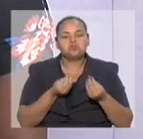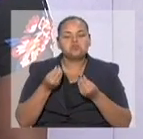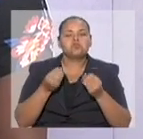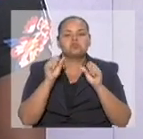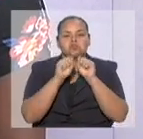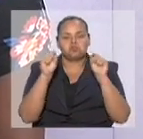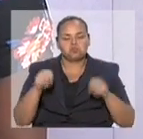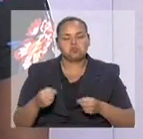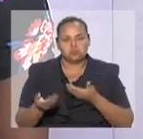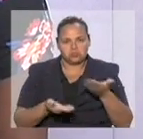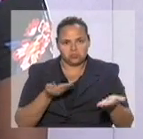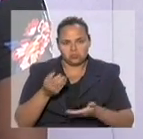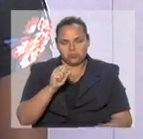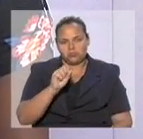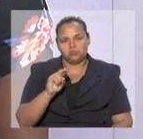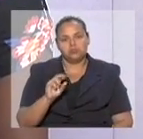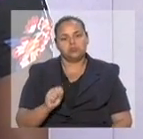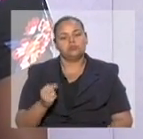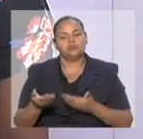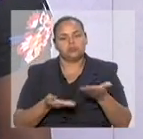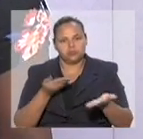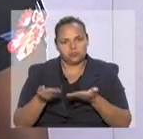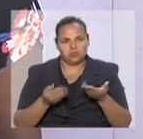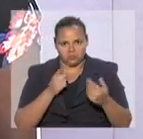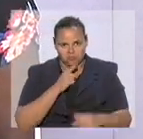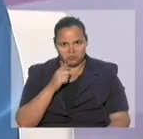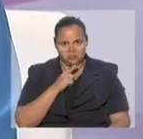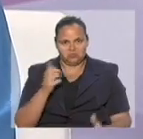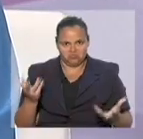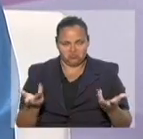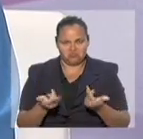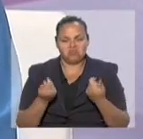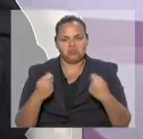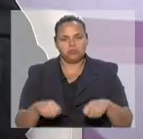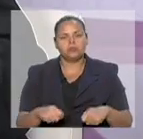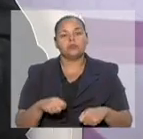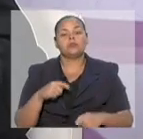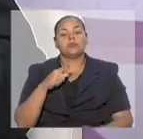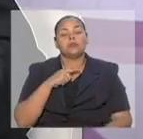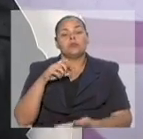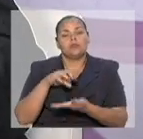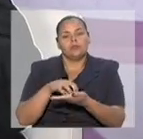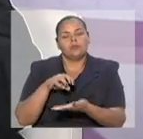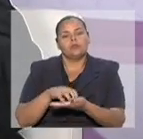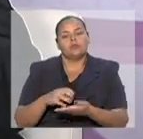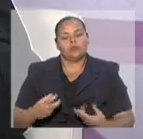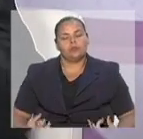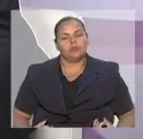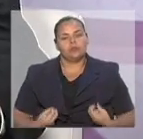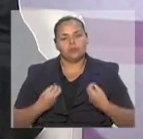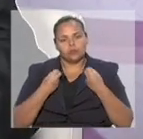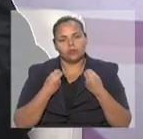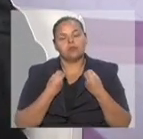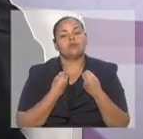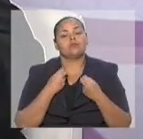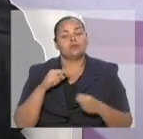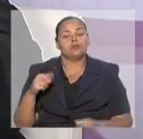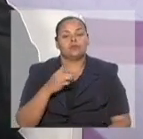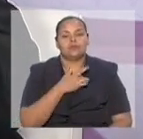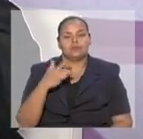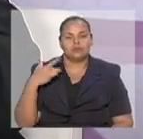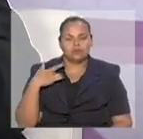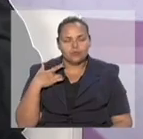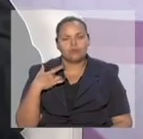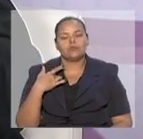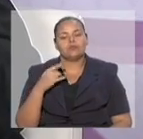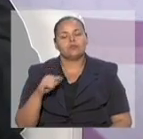de atendimento para essas pessoas? A gente tem um sistema eficiente? A Fundação do Câncer participou aí com a Secretaria Estadual de Saúde